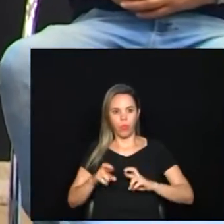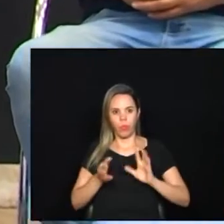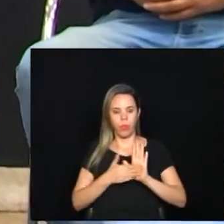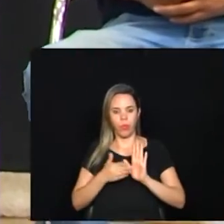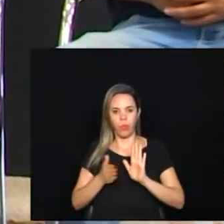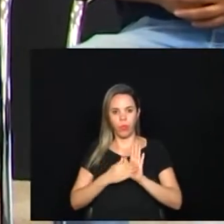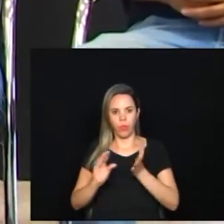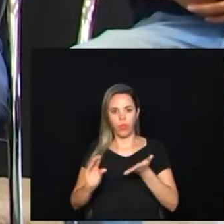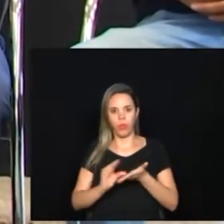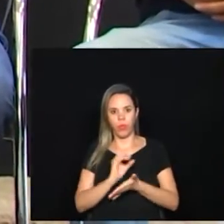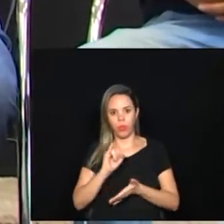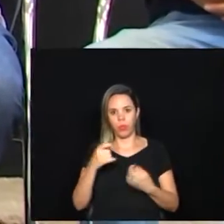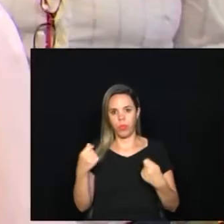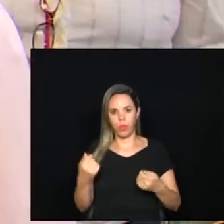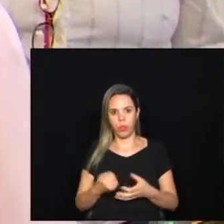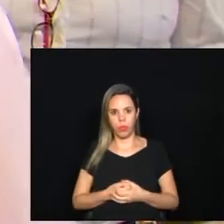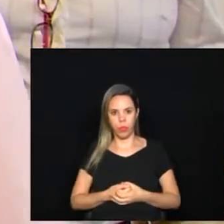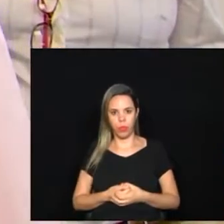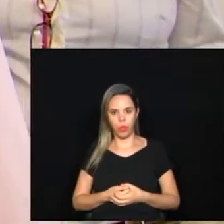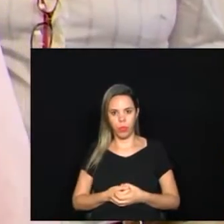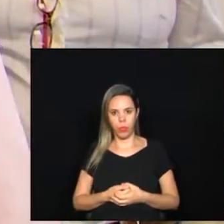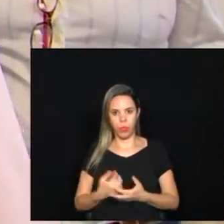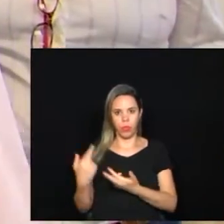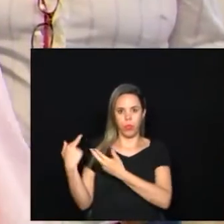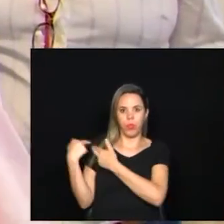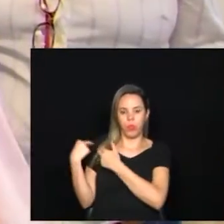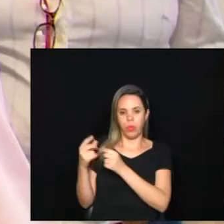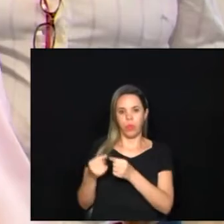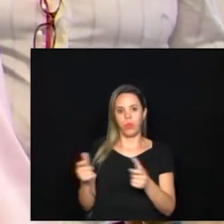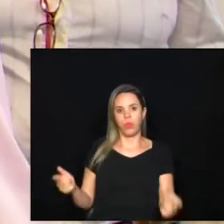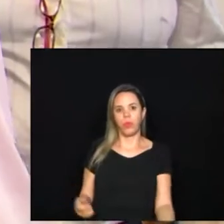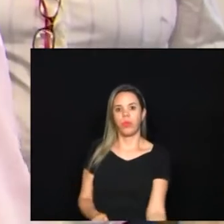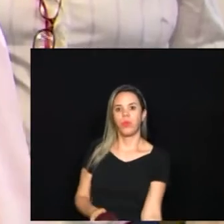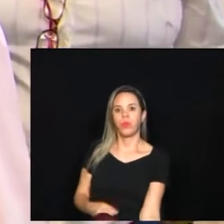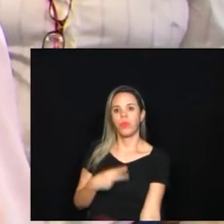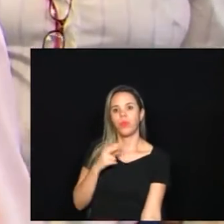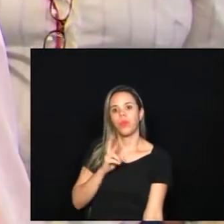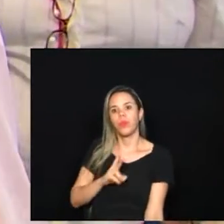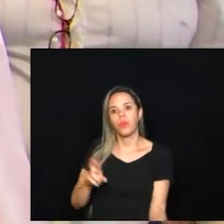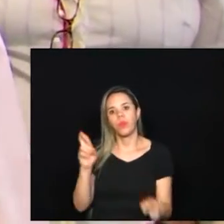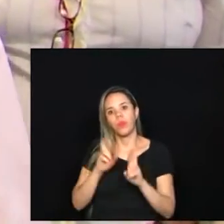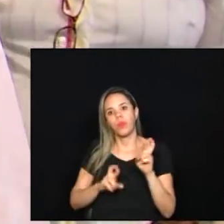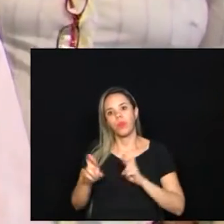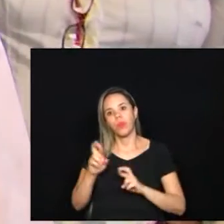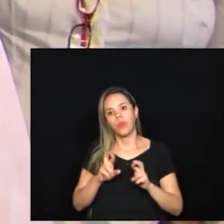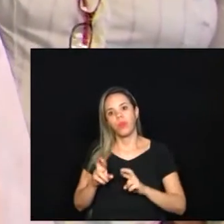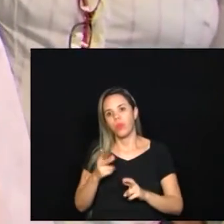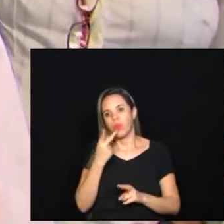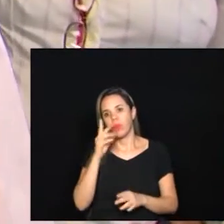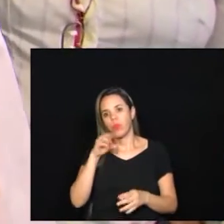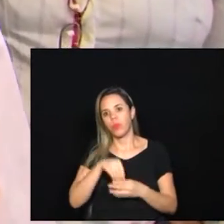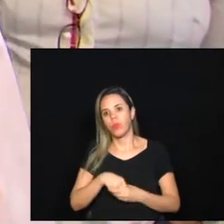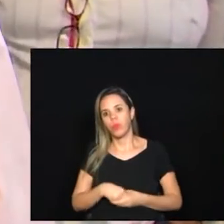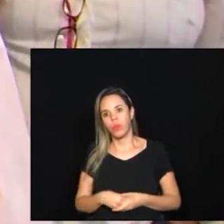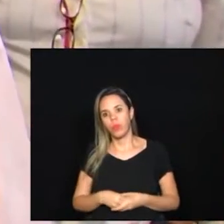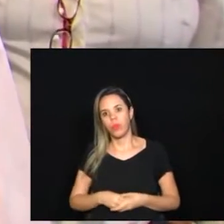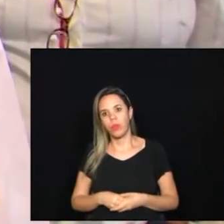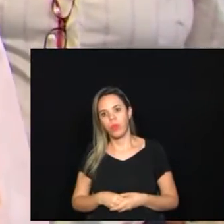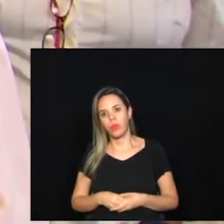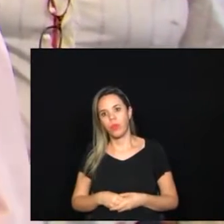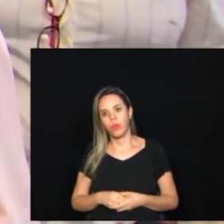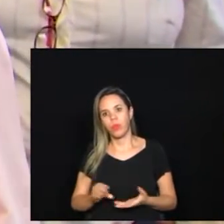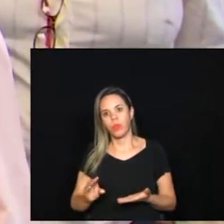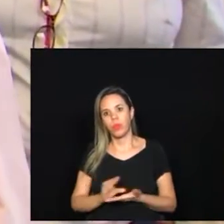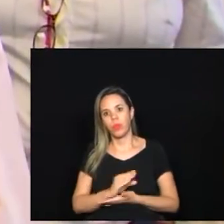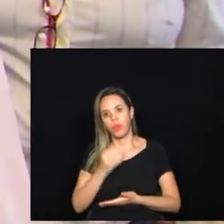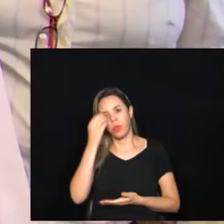propor emendas caso necessário. A responsabilidade é muito grande. Verificar se está dentro do